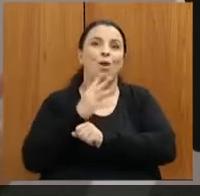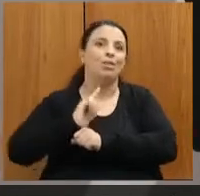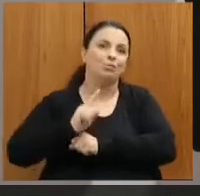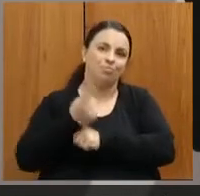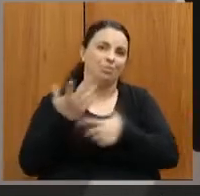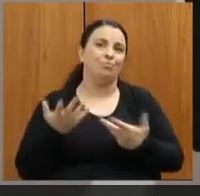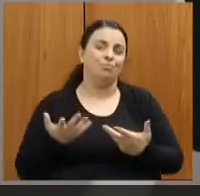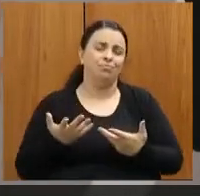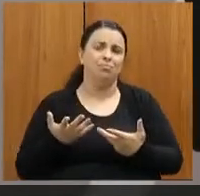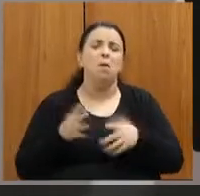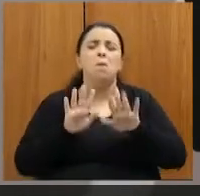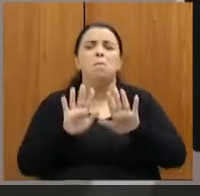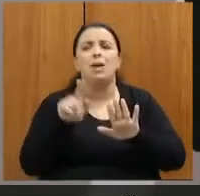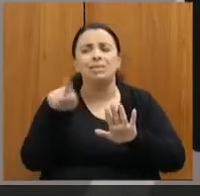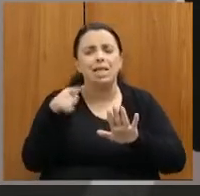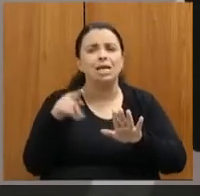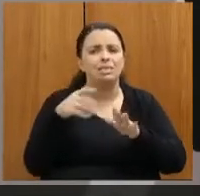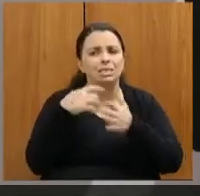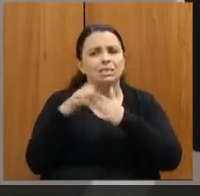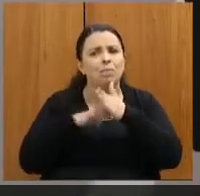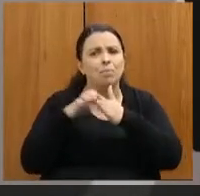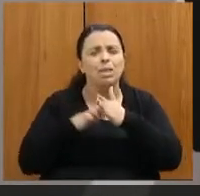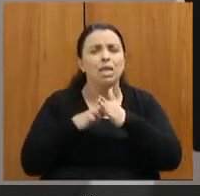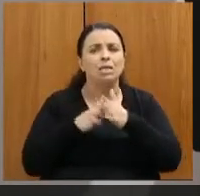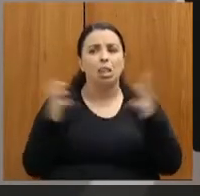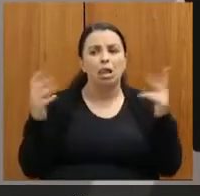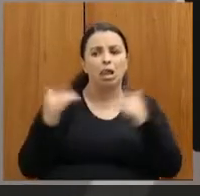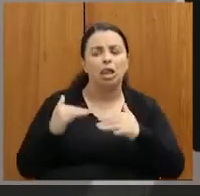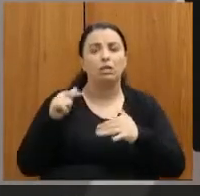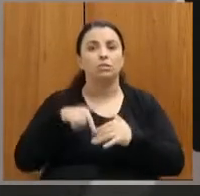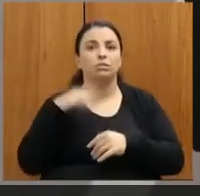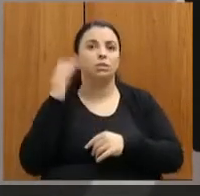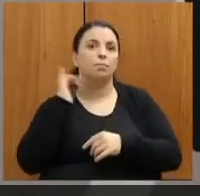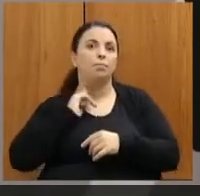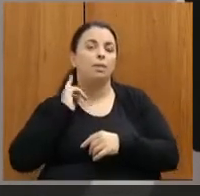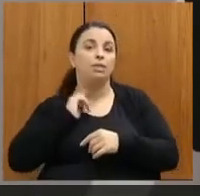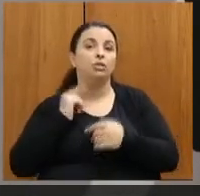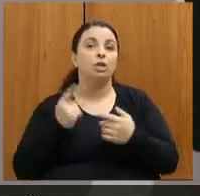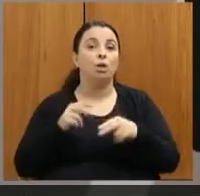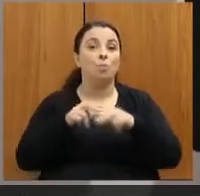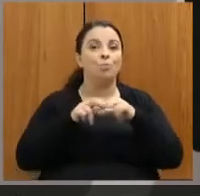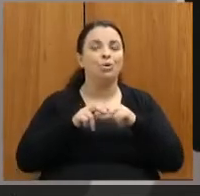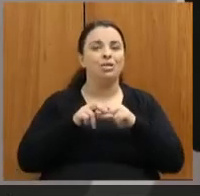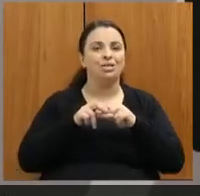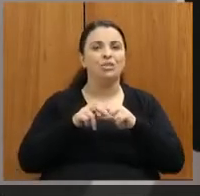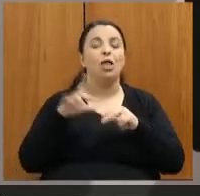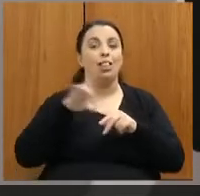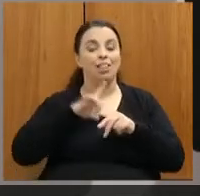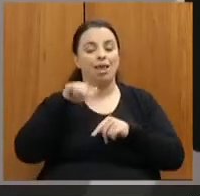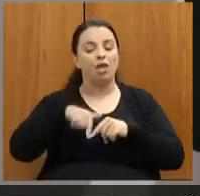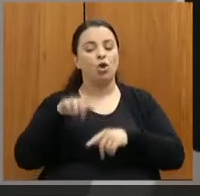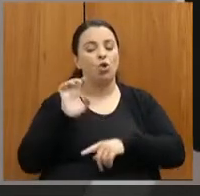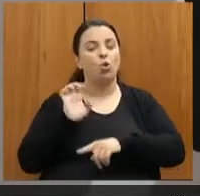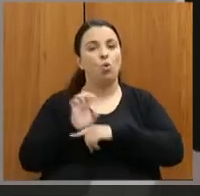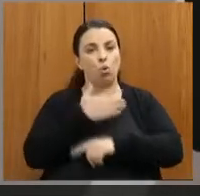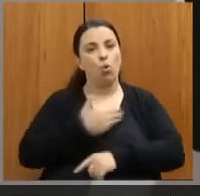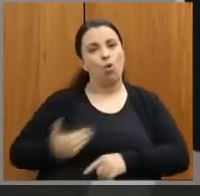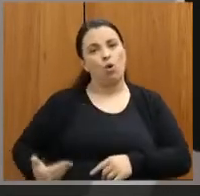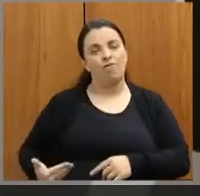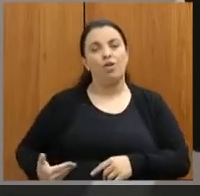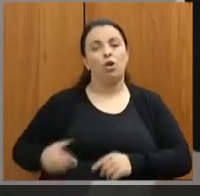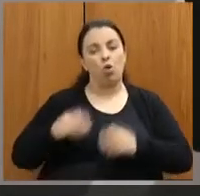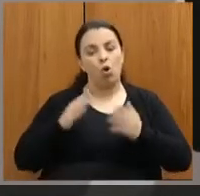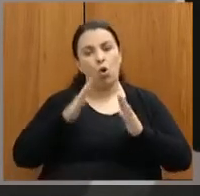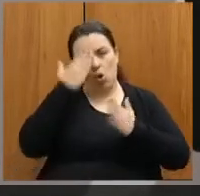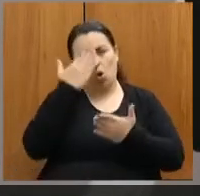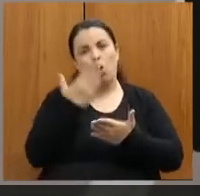facilidade e atrair de levar essas empresas ao governo porque tem confiança tem proposta é positiva